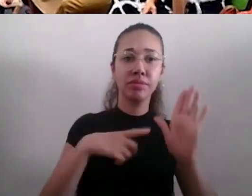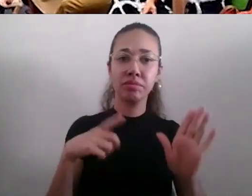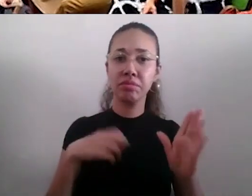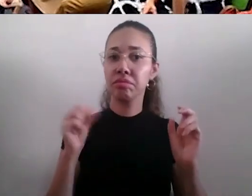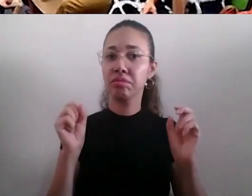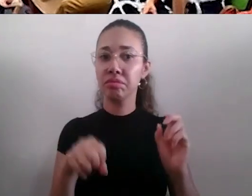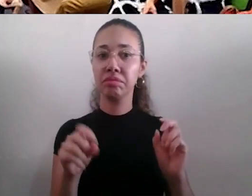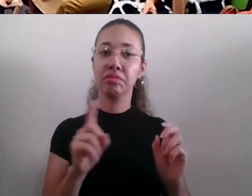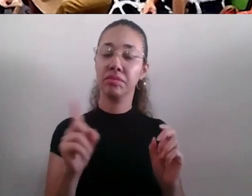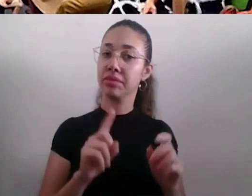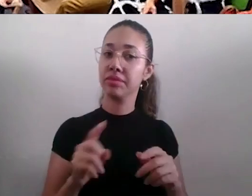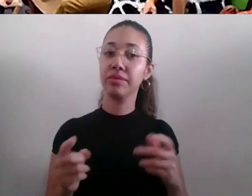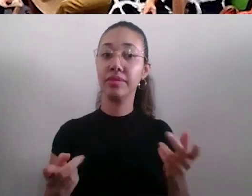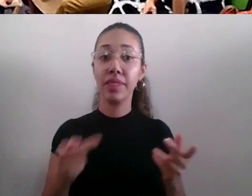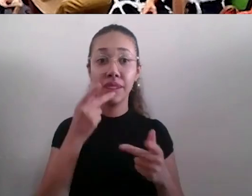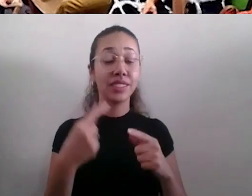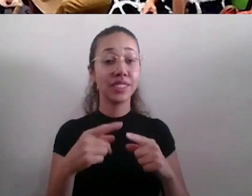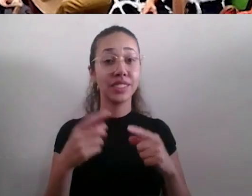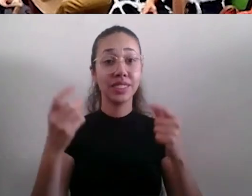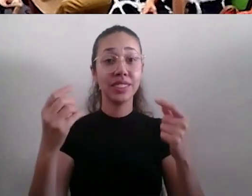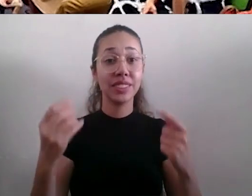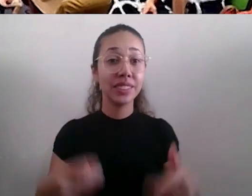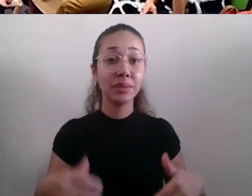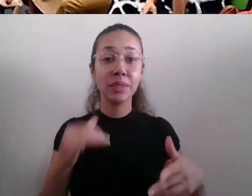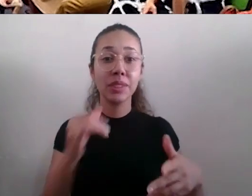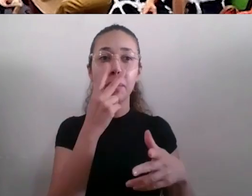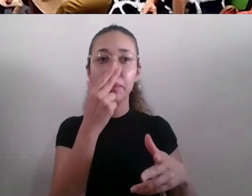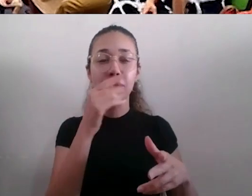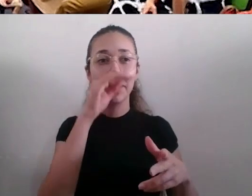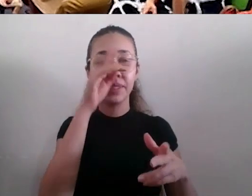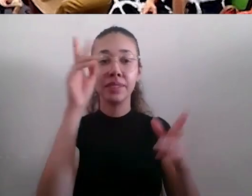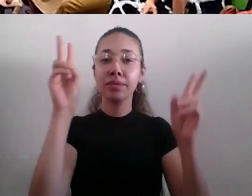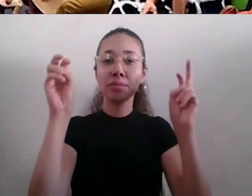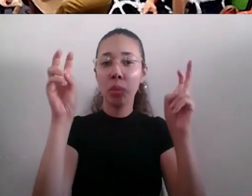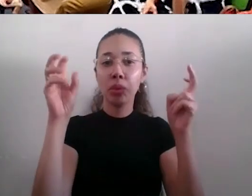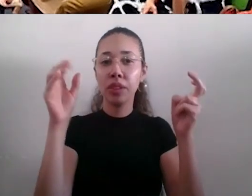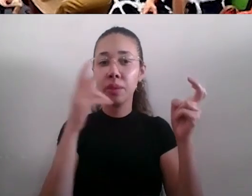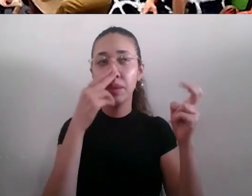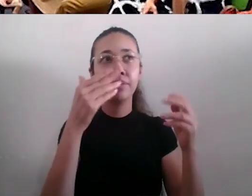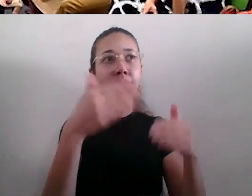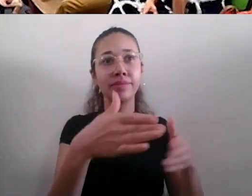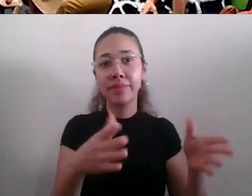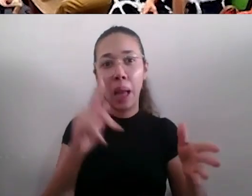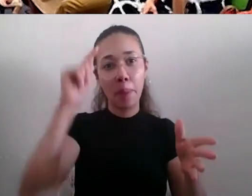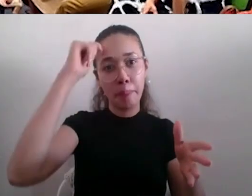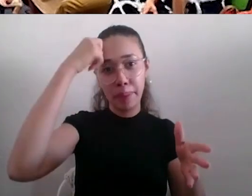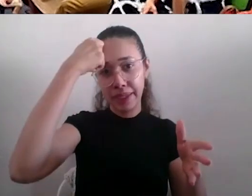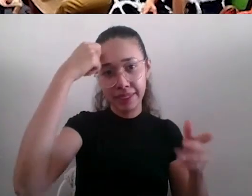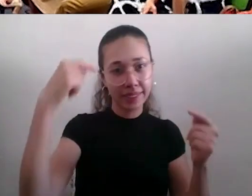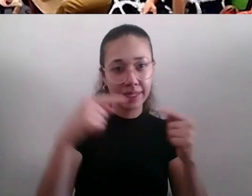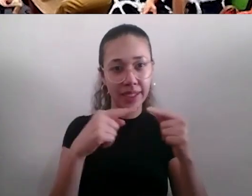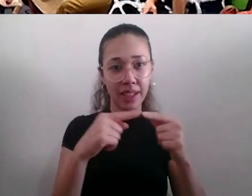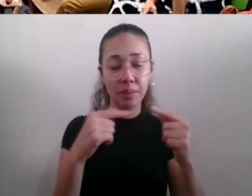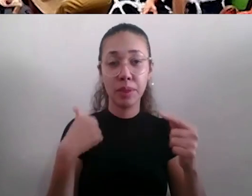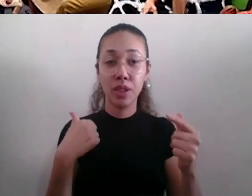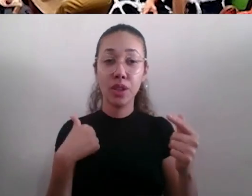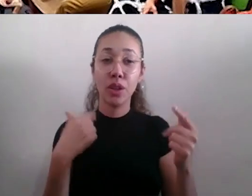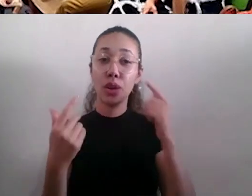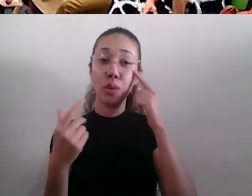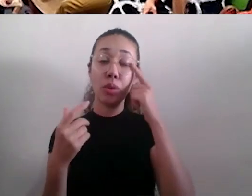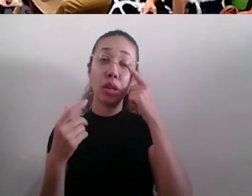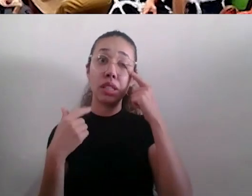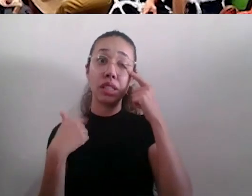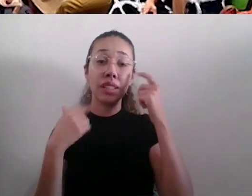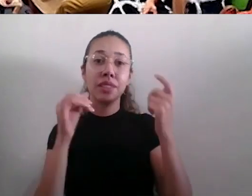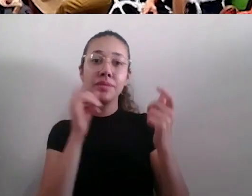sabe? Se a gente não fica... porque, não sei se eu vou conseguir me expressar, mas eu tenho receio de ficar